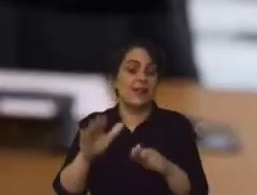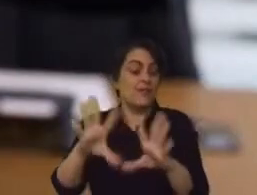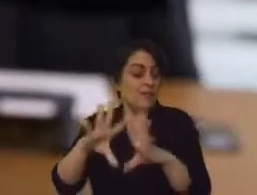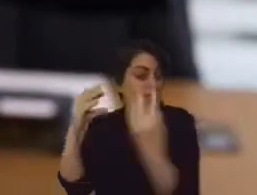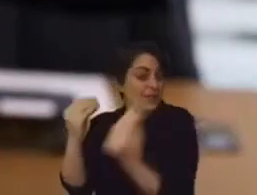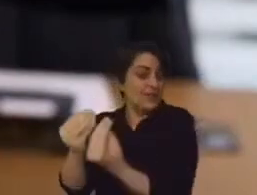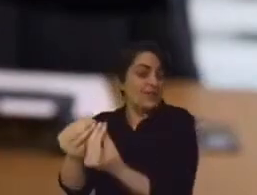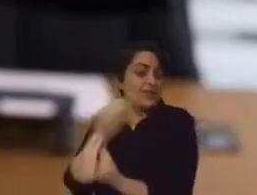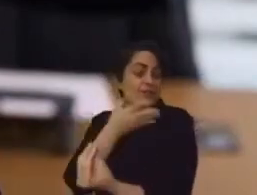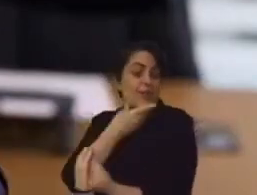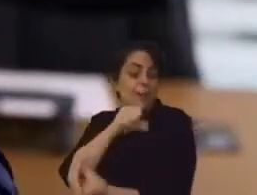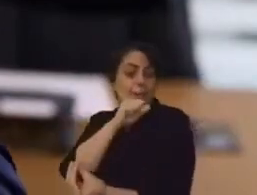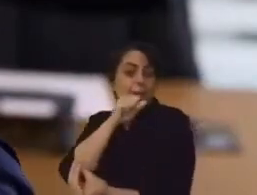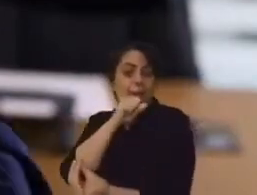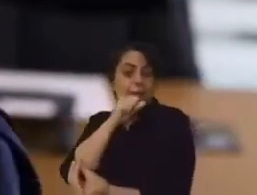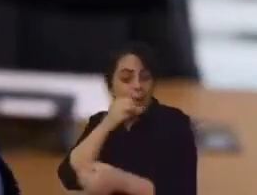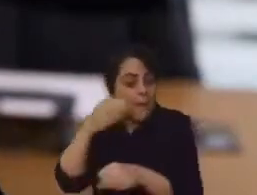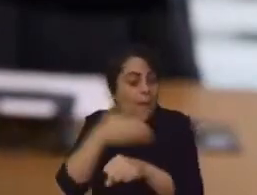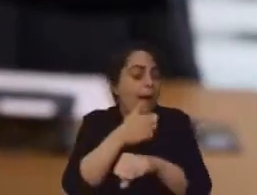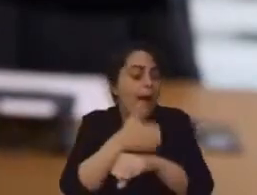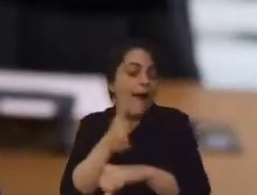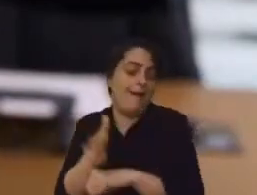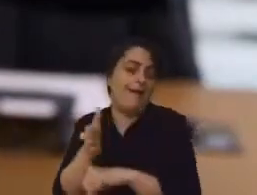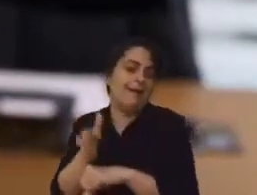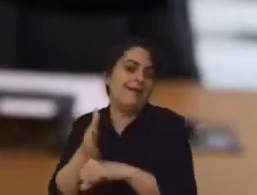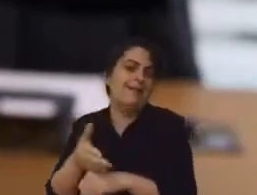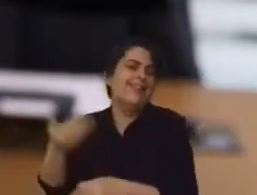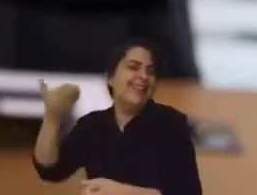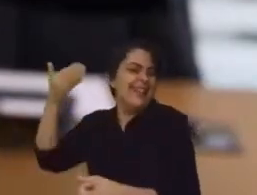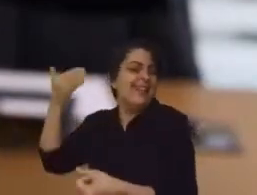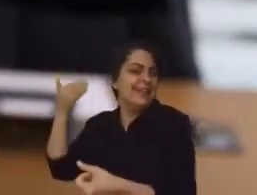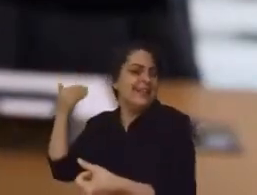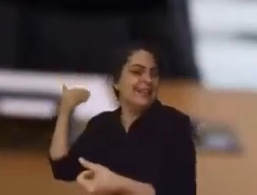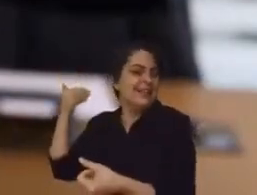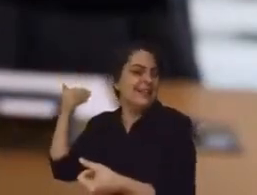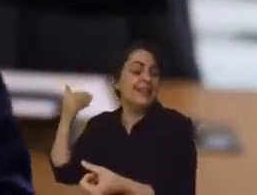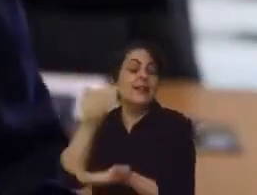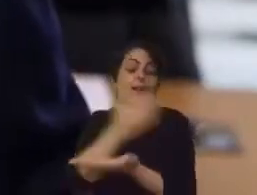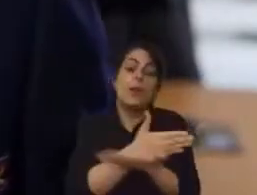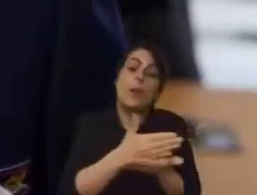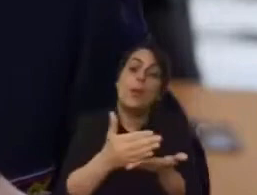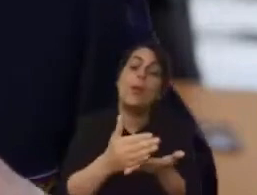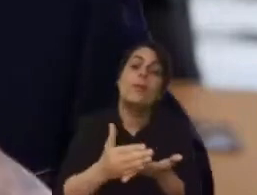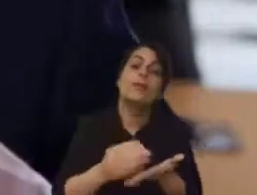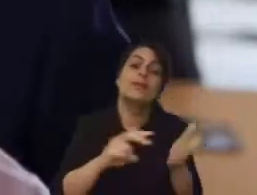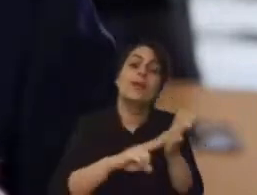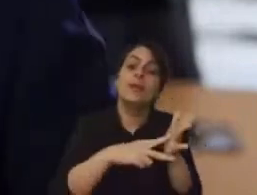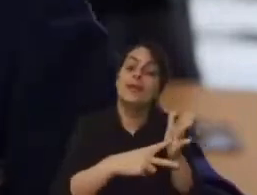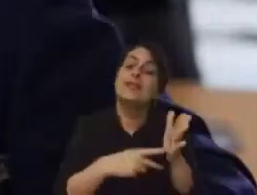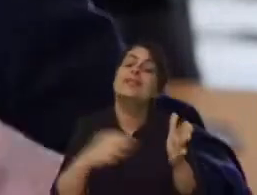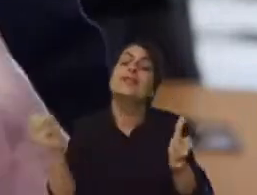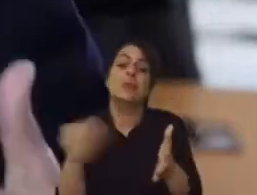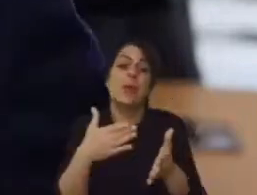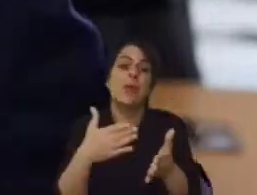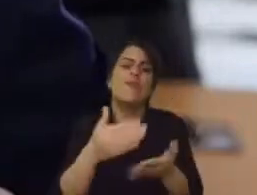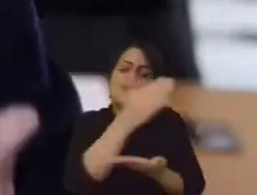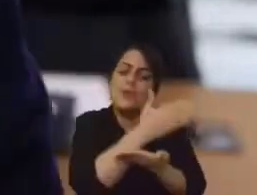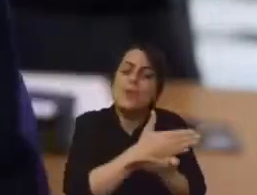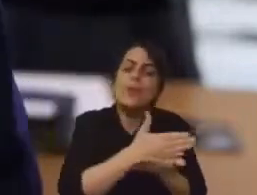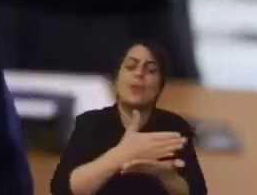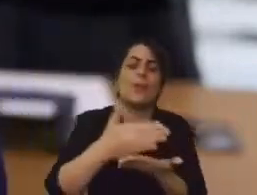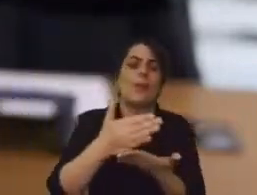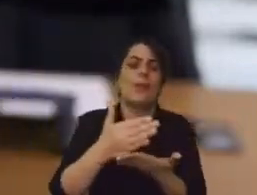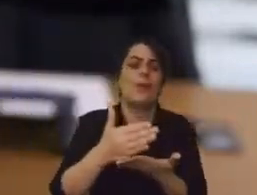nós vivemos no início da nossa construção do novo sindicalismo, no início da construção da existência